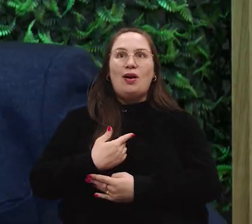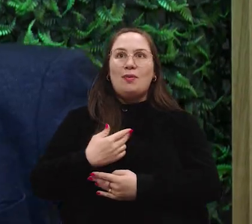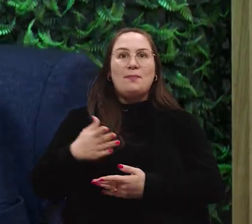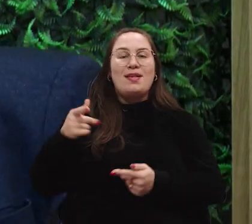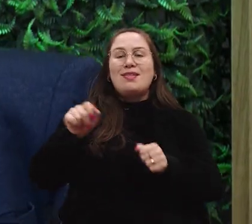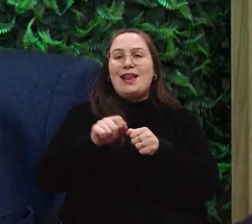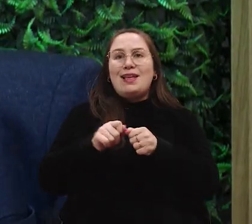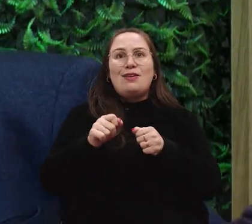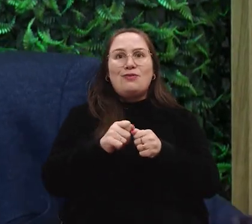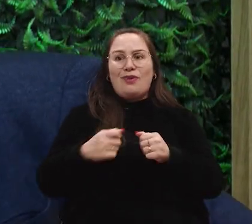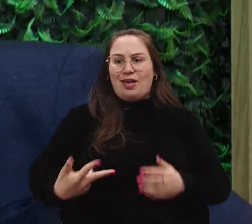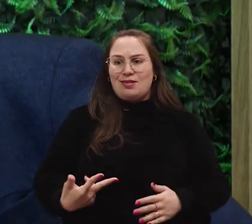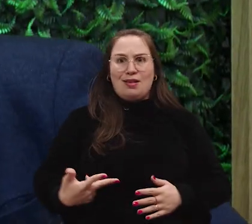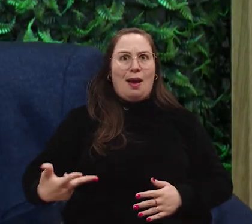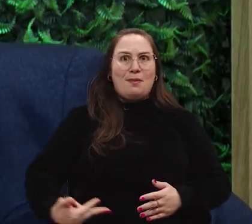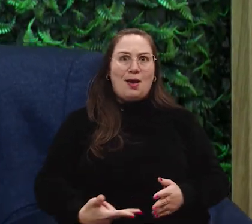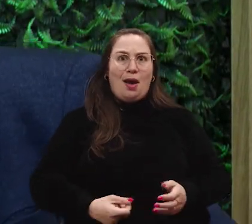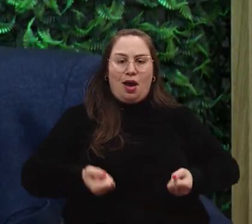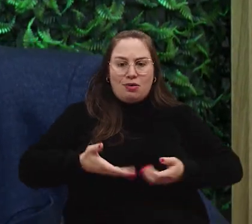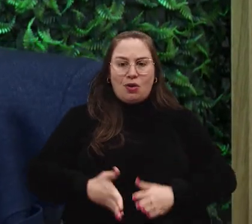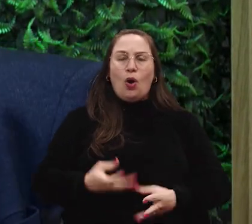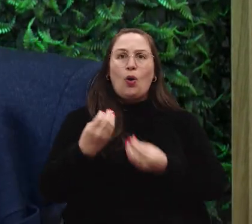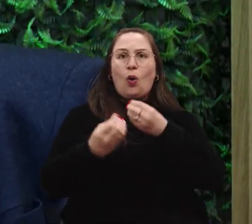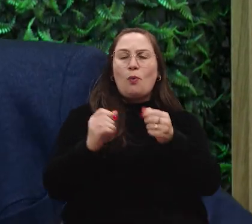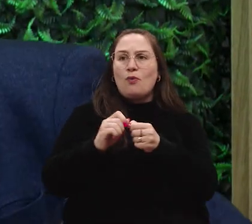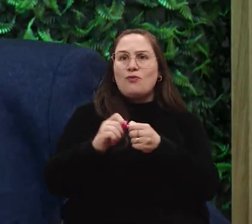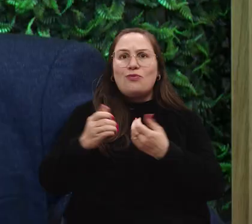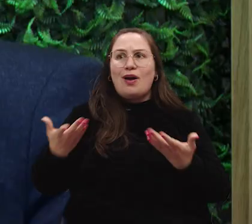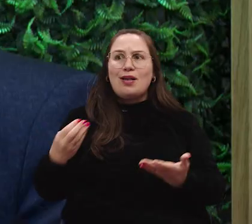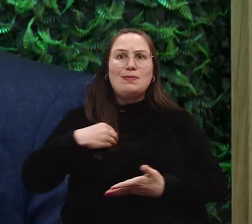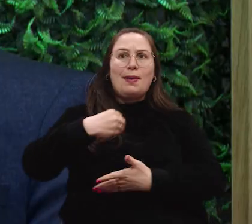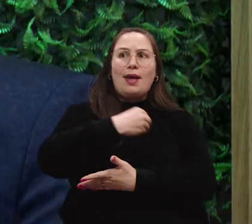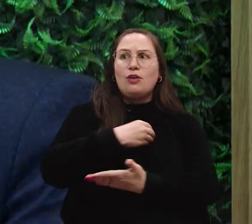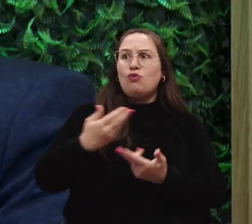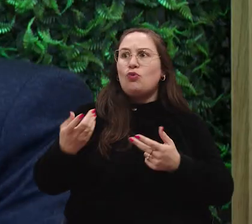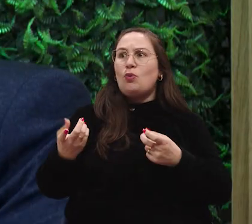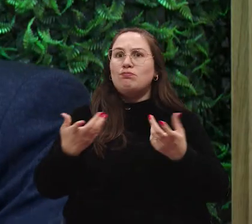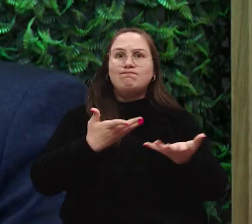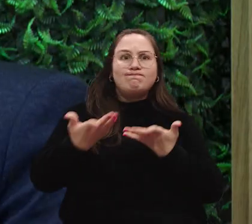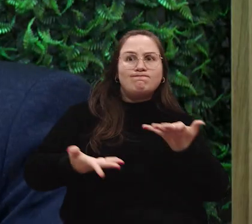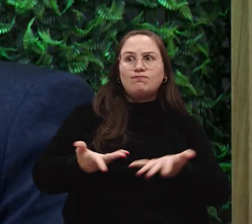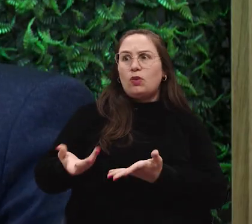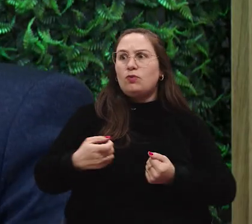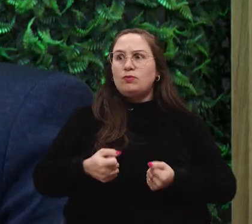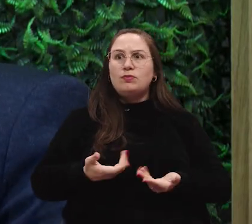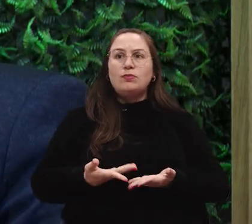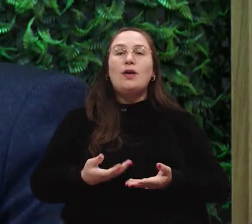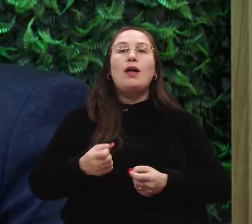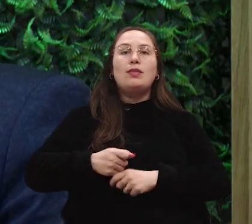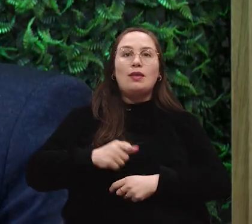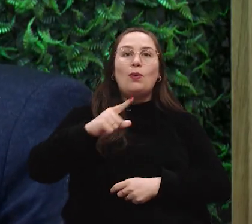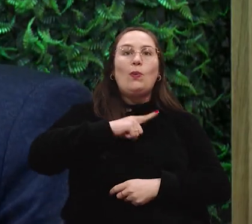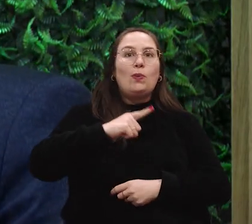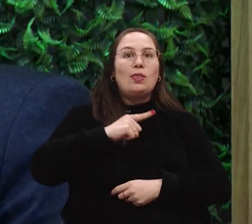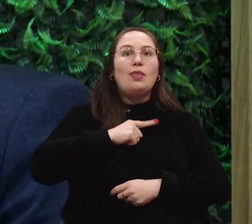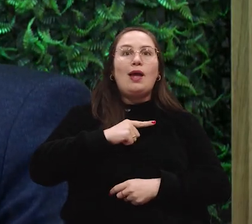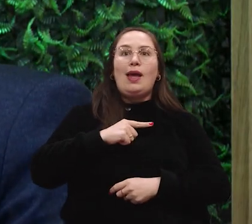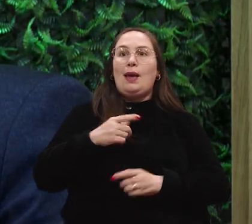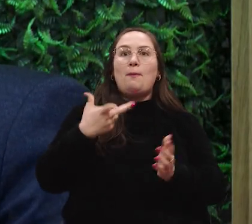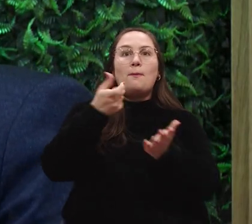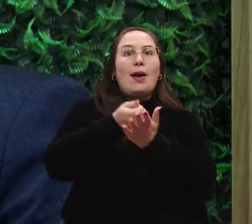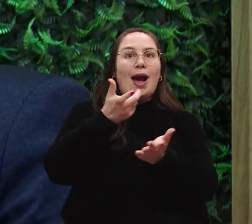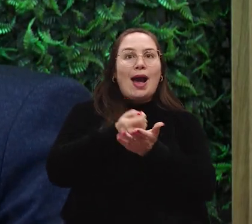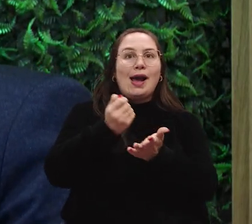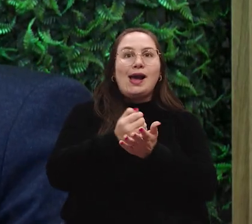meu obstetra, agora eu vou ganhar nenê, como é que fica? Vou ter meu filho. Então, aumentos abusivos,